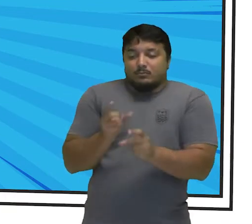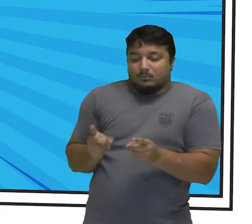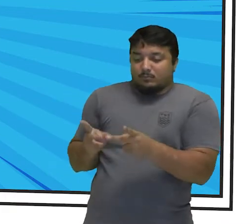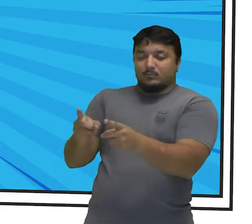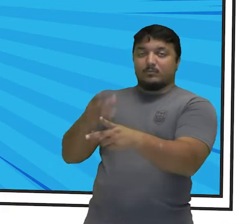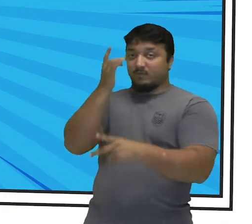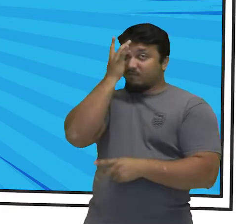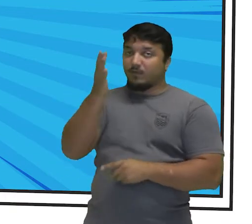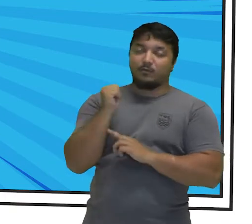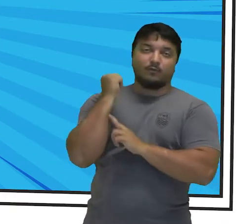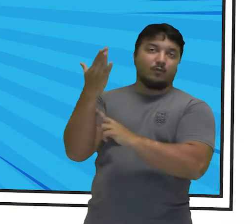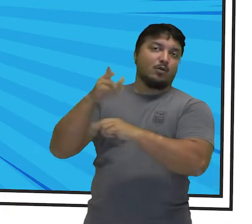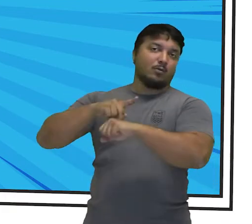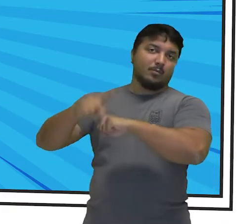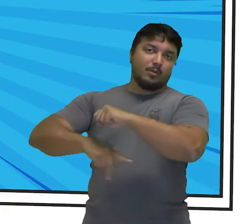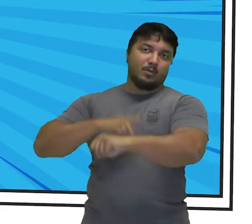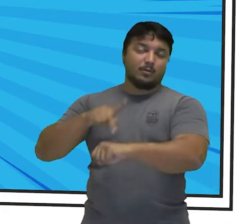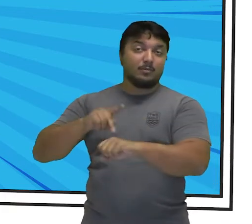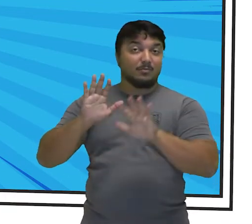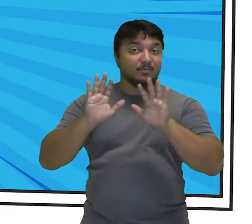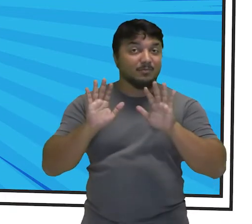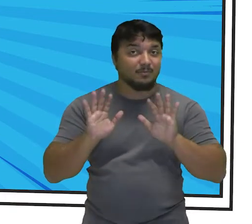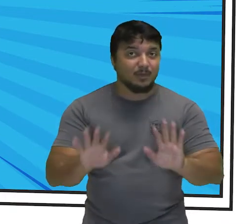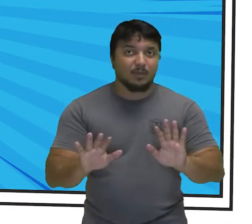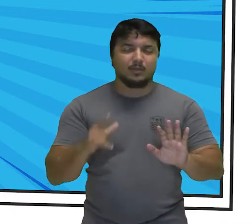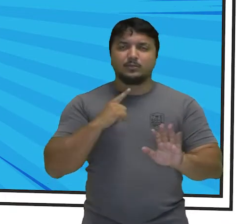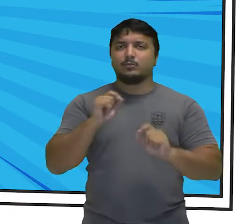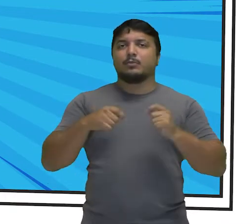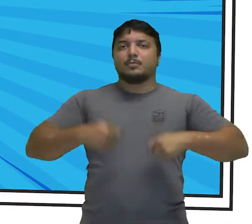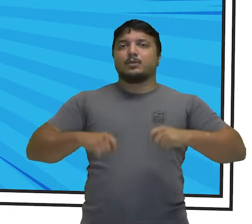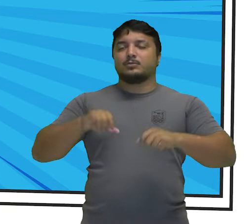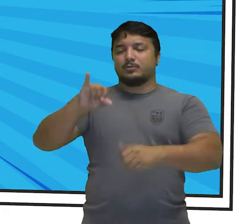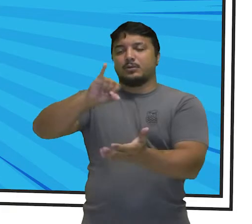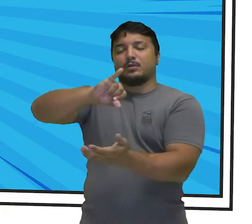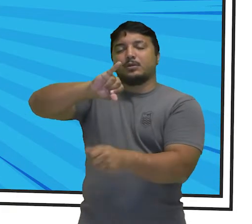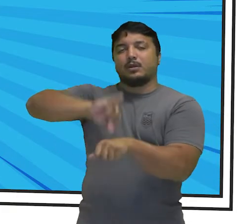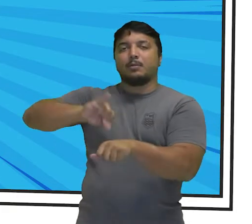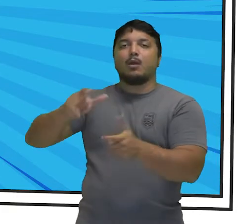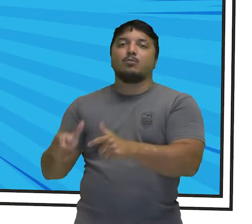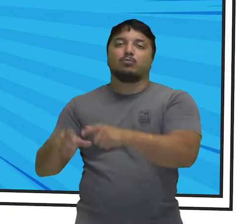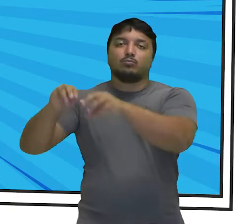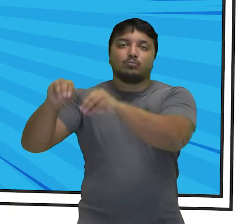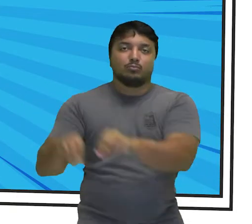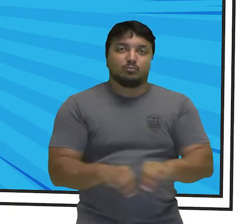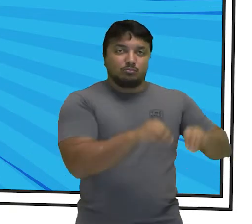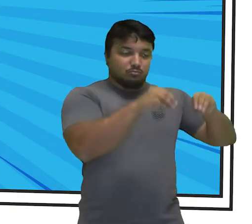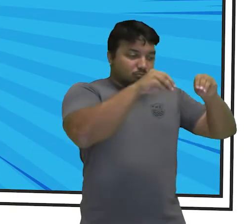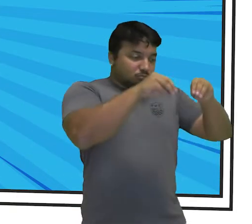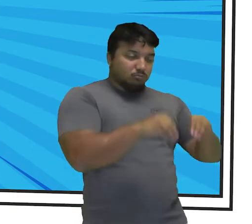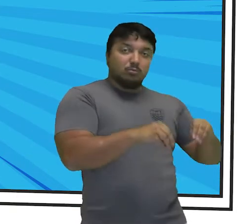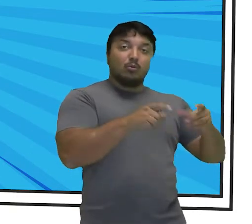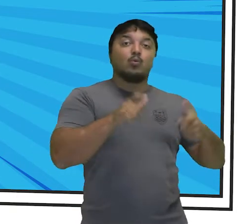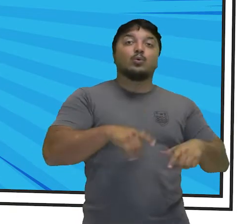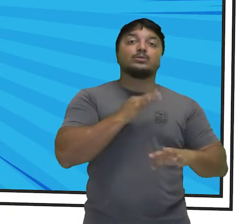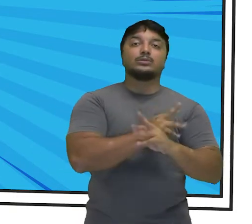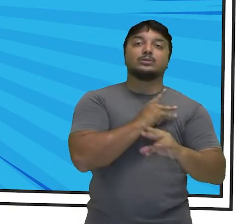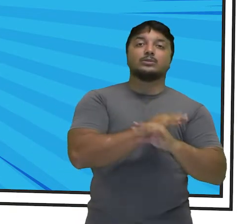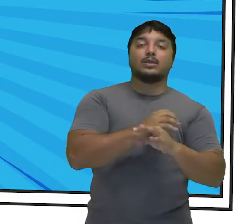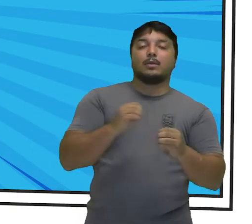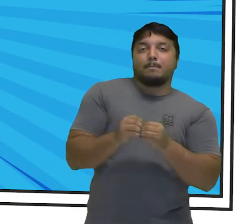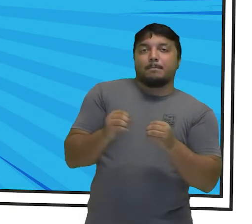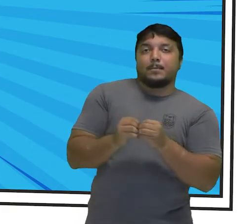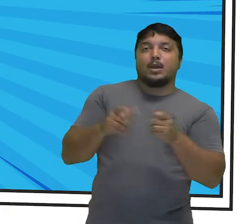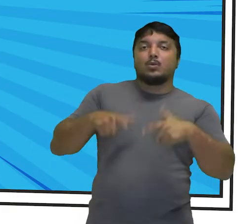a produção. Mas eu tinha que mudar a capital. Eu tinha que ter uma capital, uma cidade perto da